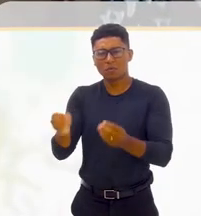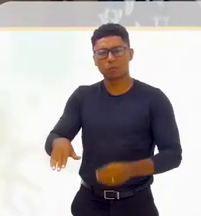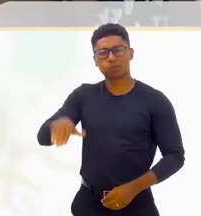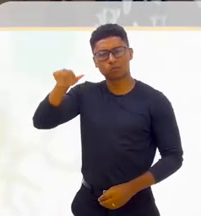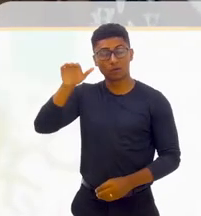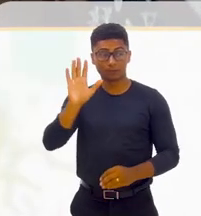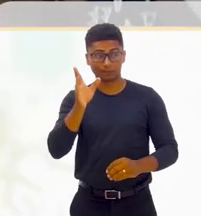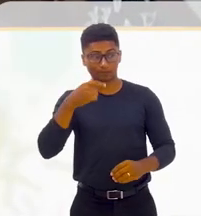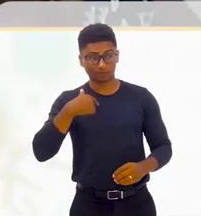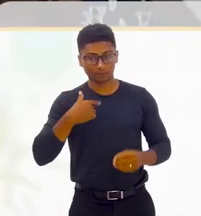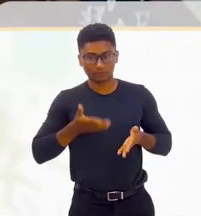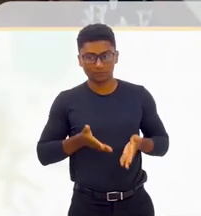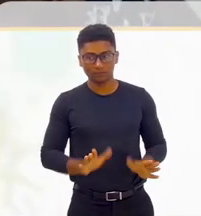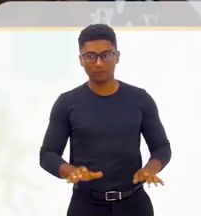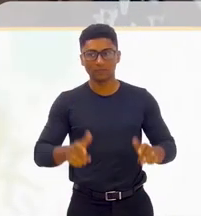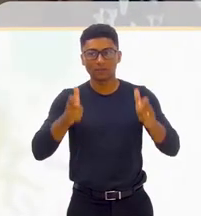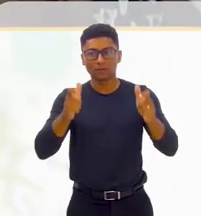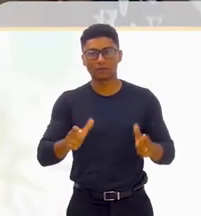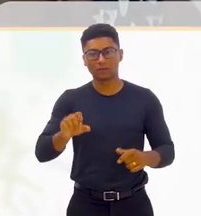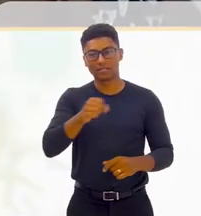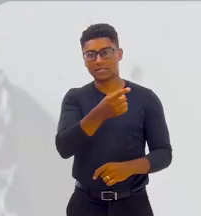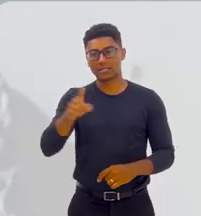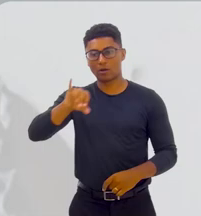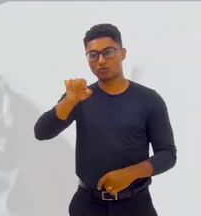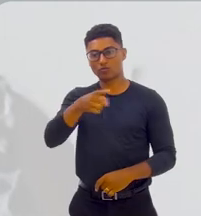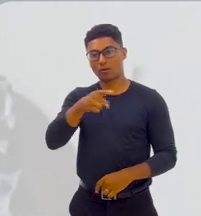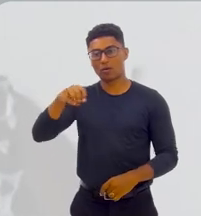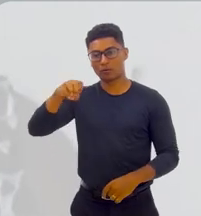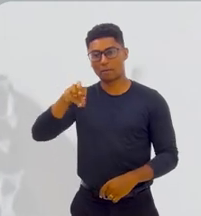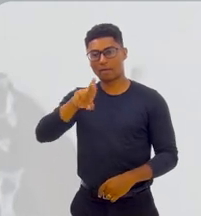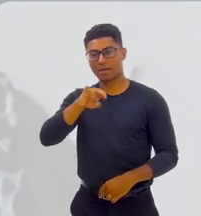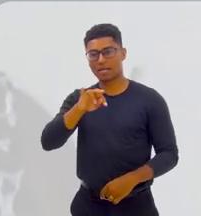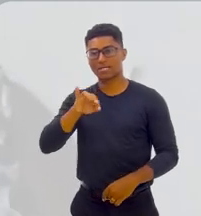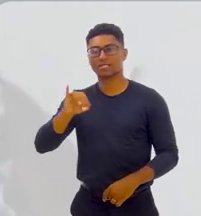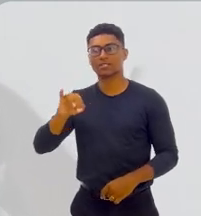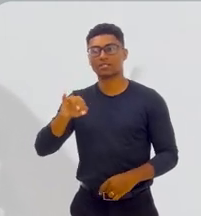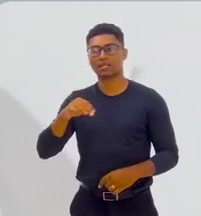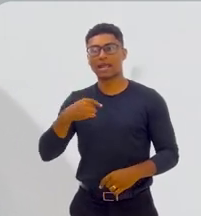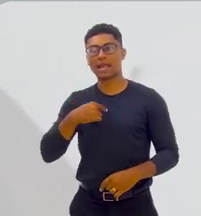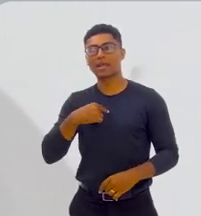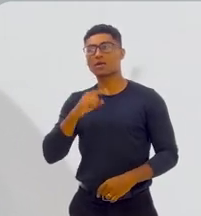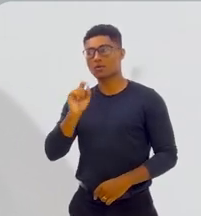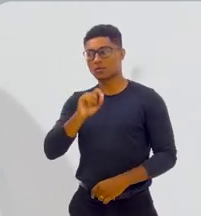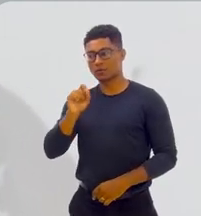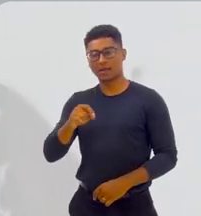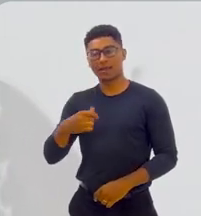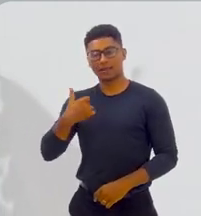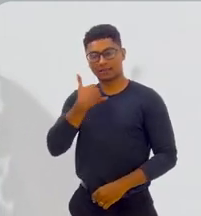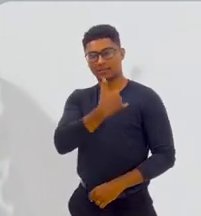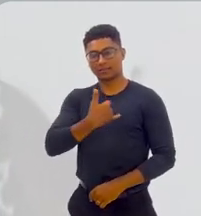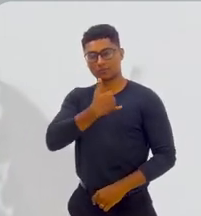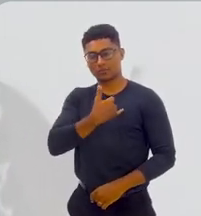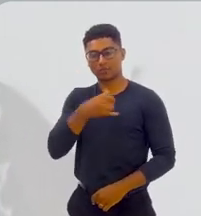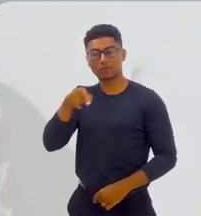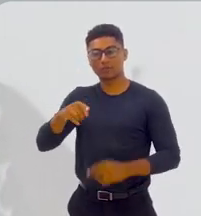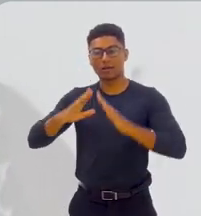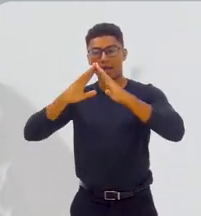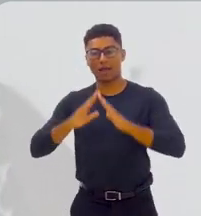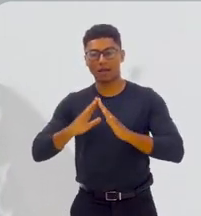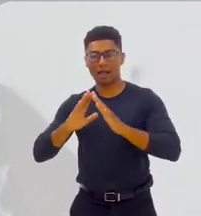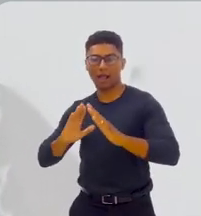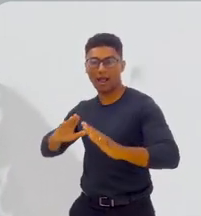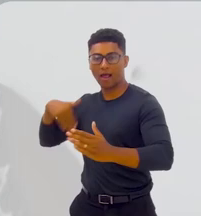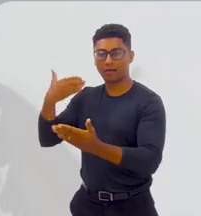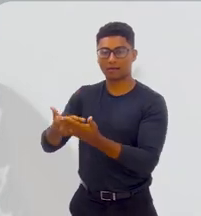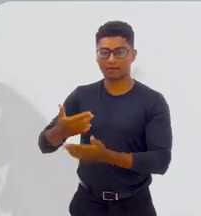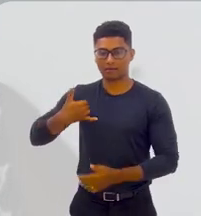eu nasci em São João de Meriti, na Baixada Fluminense, faço questão de pontuar isso, né? Sou filha de São João de Meriti, e morei lá até os